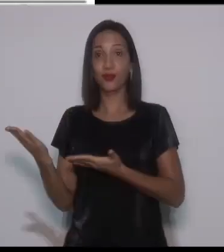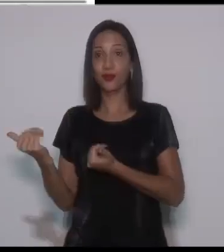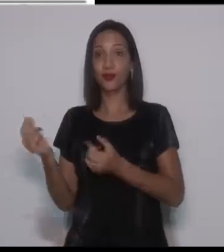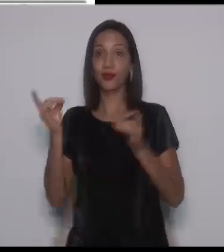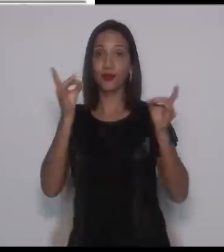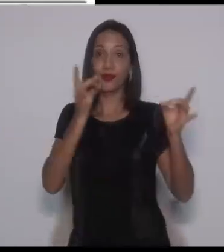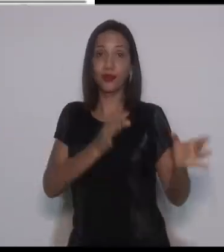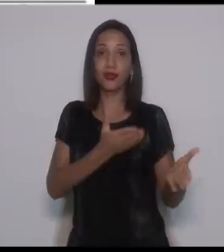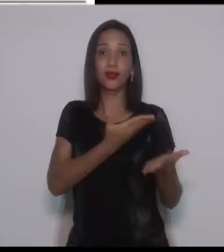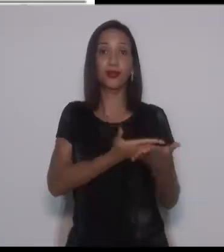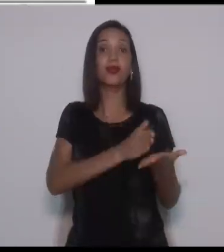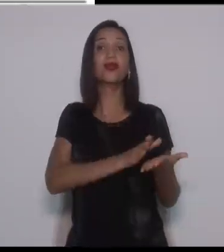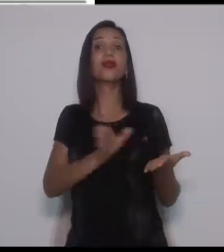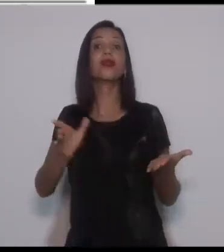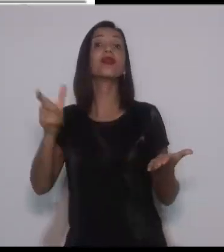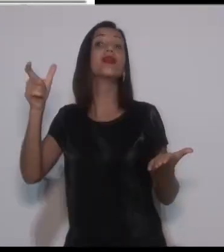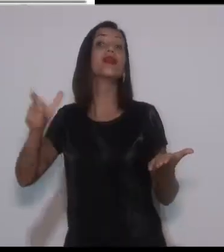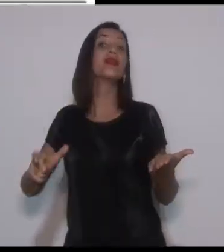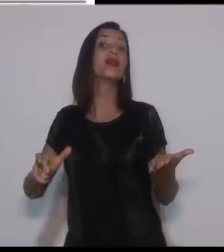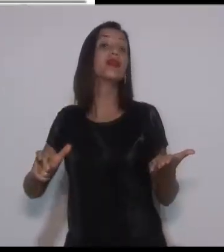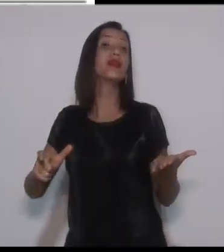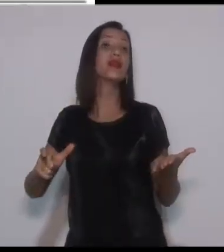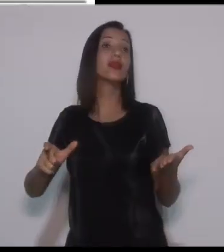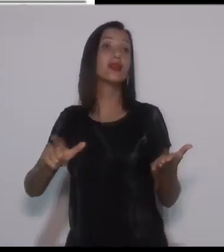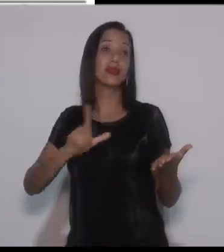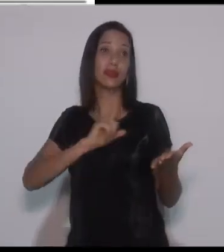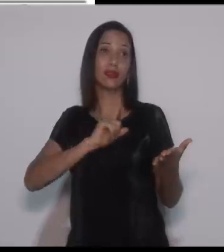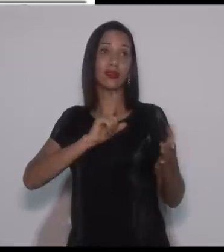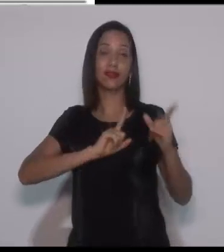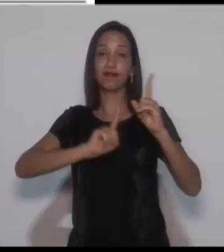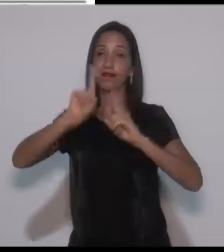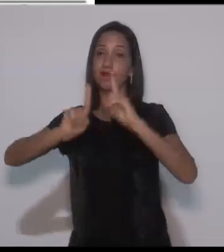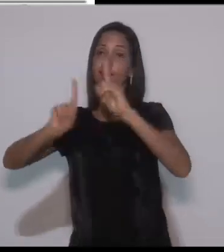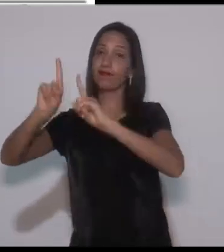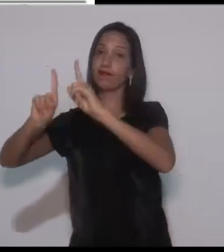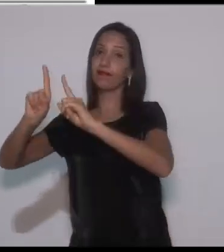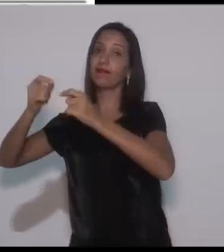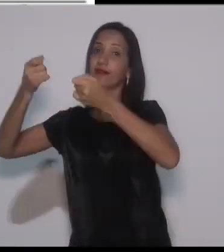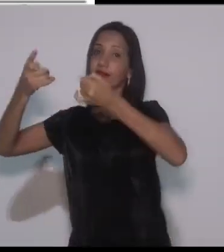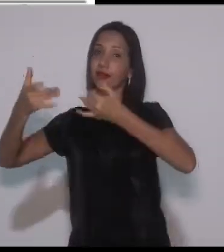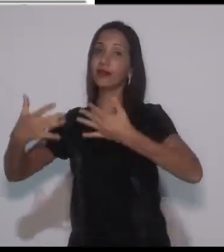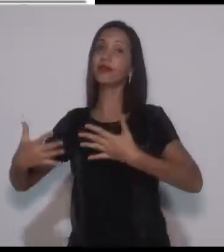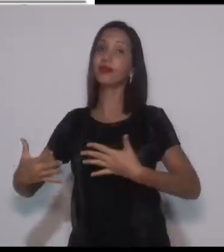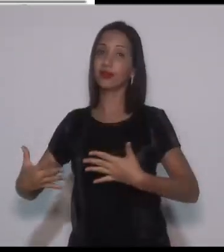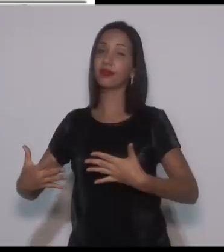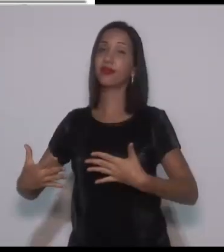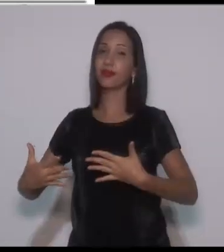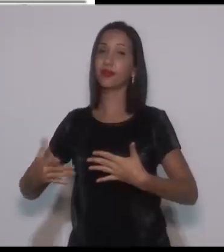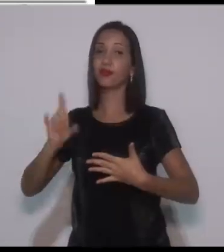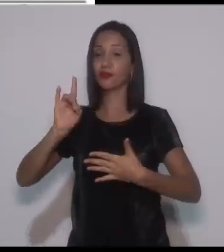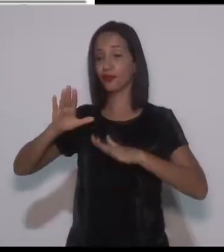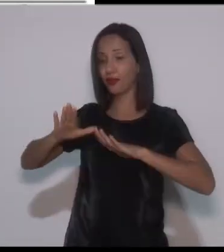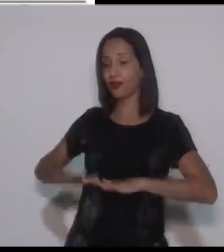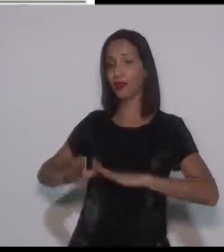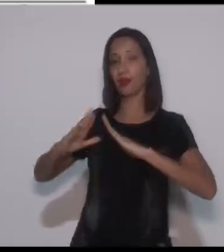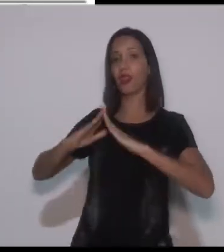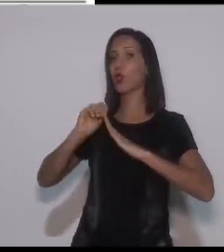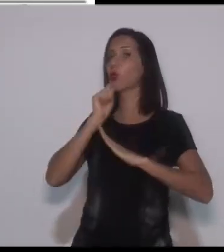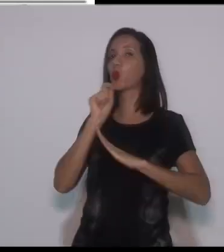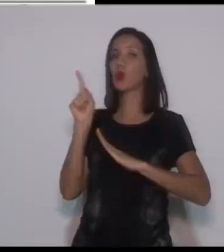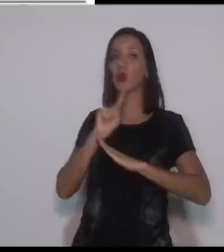onde? A estatística é muito clara. Para algum lugar ele não vai ficar só na casa dele. E